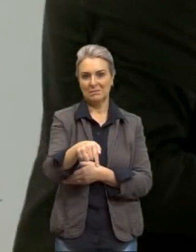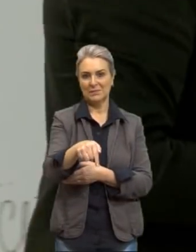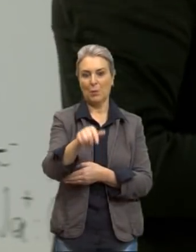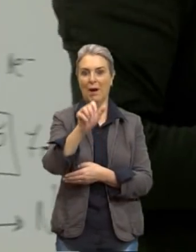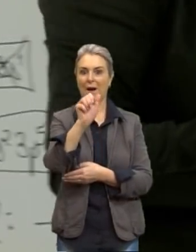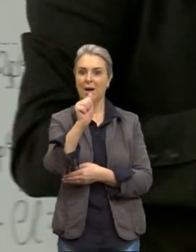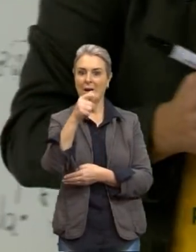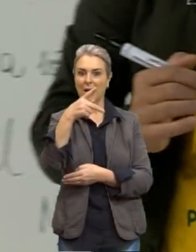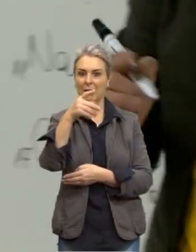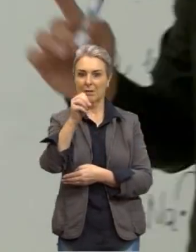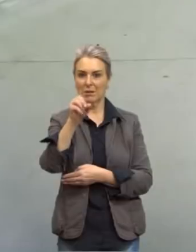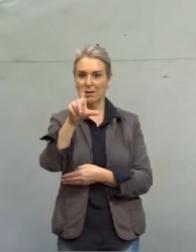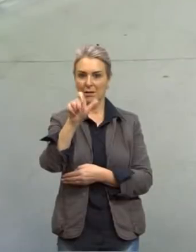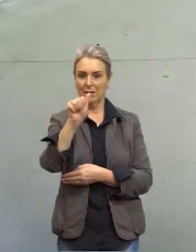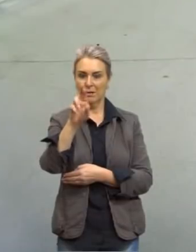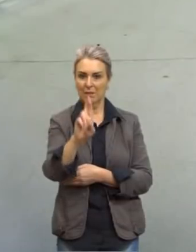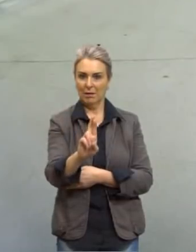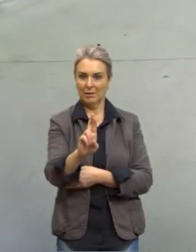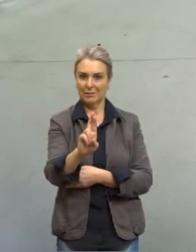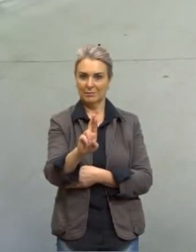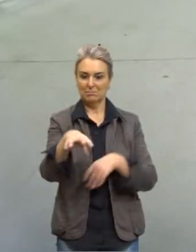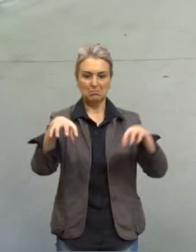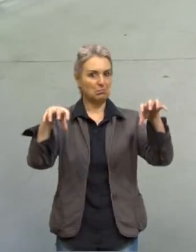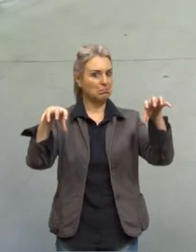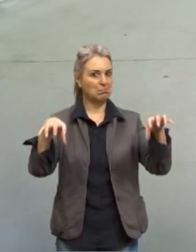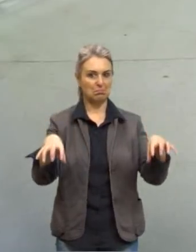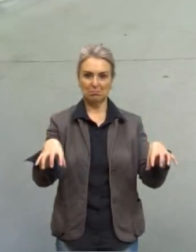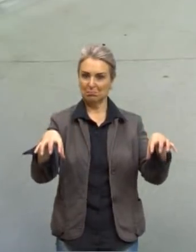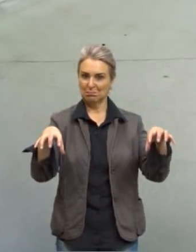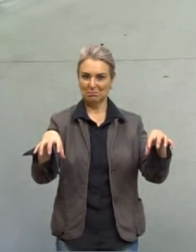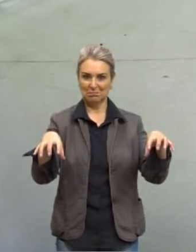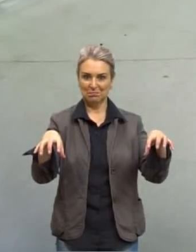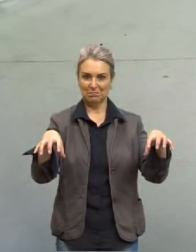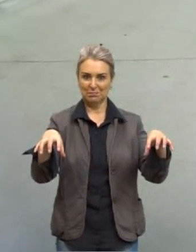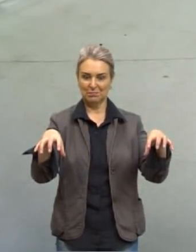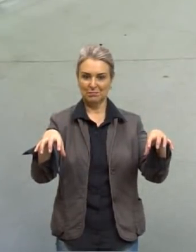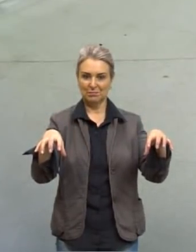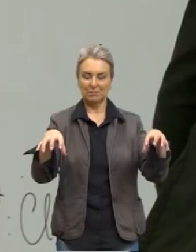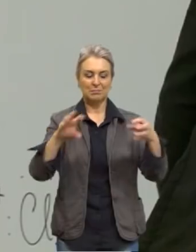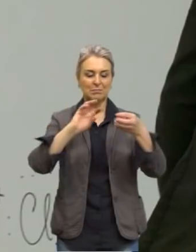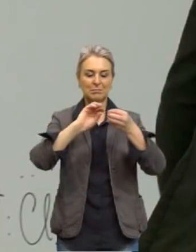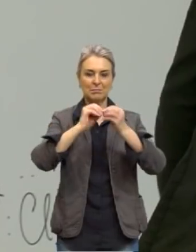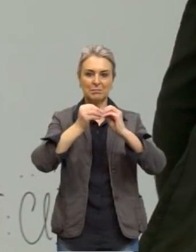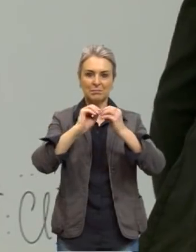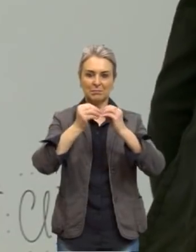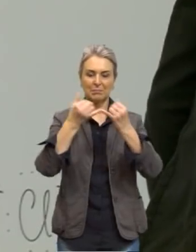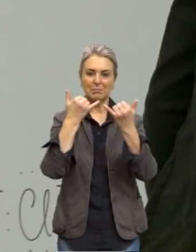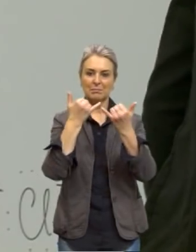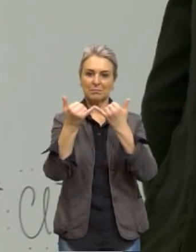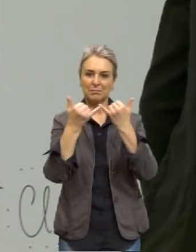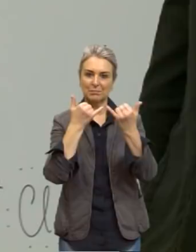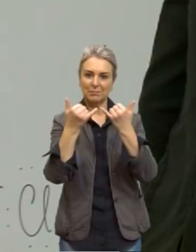tá tranquilo agora vamos pegar o exemplo ali desta molécula aqui